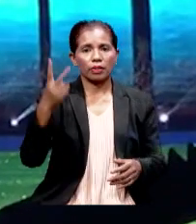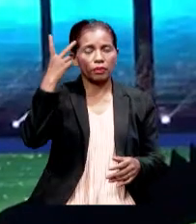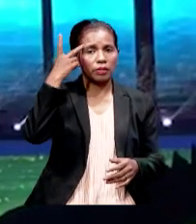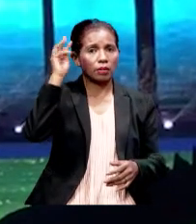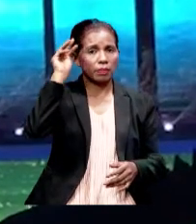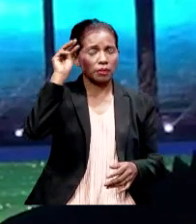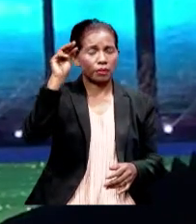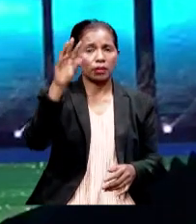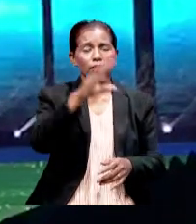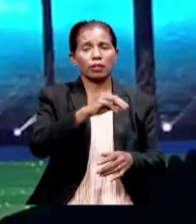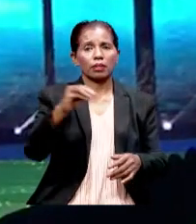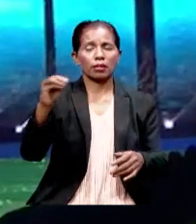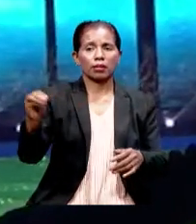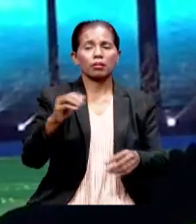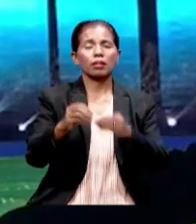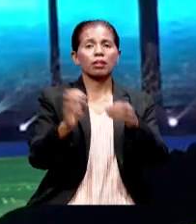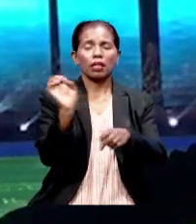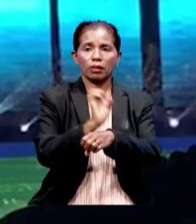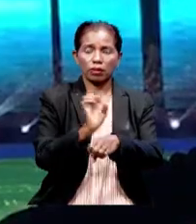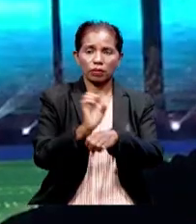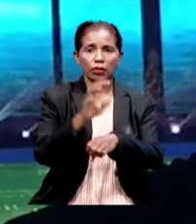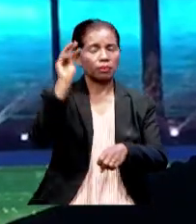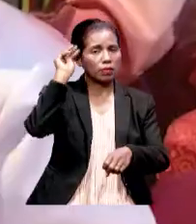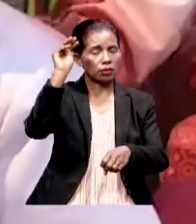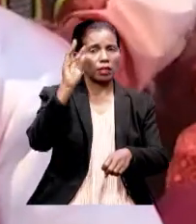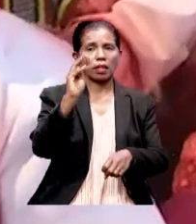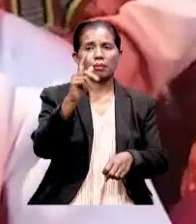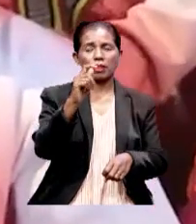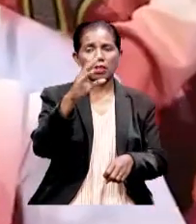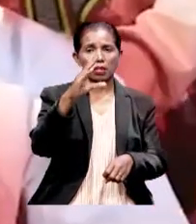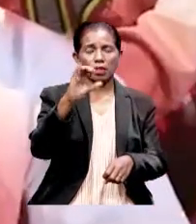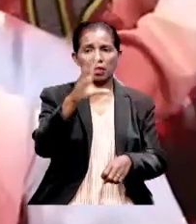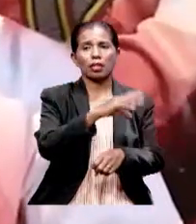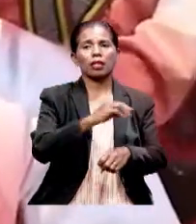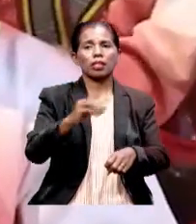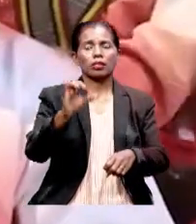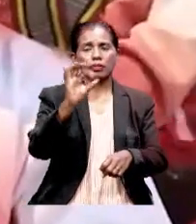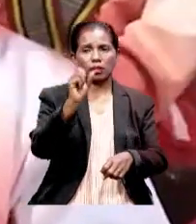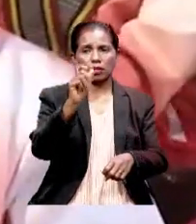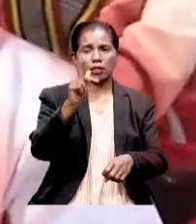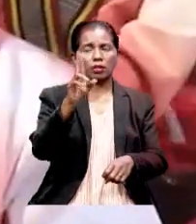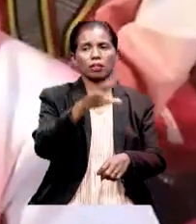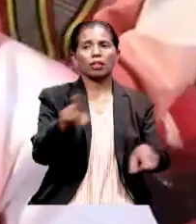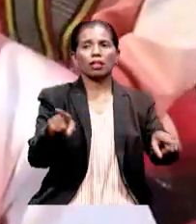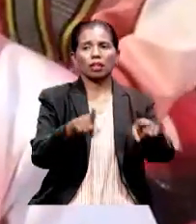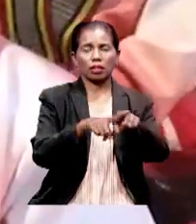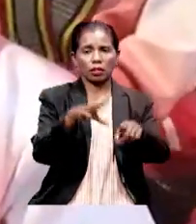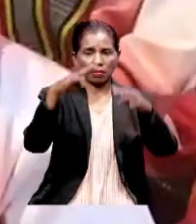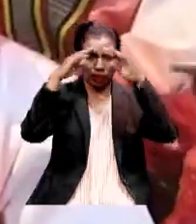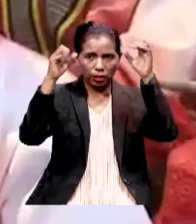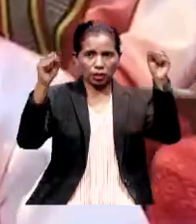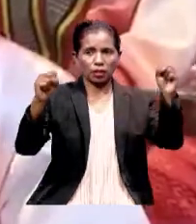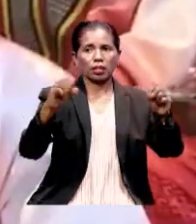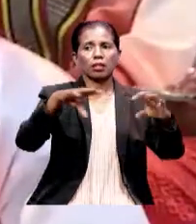Vice-primeiro-ministro, ministro coordenador Assuntos Econômicos no Ministro Turismo no Ambiente, Francisco Calbo Adelay, Hanesan Mos, presidente